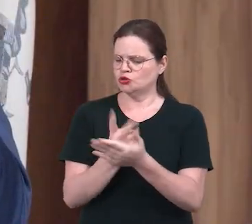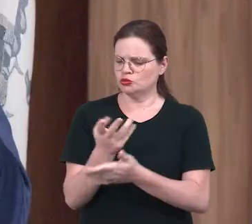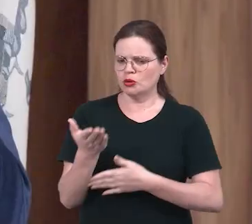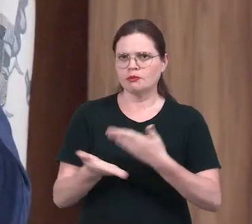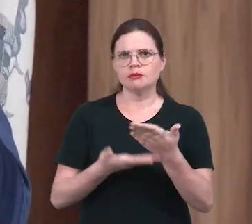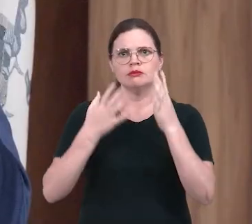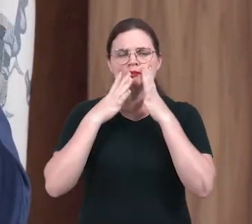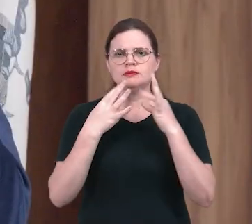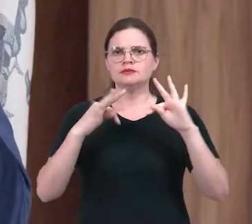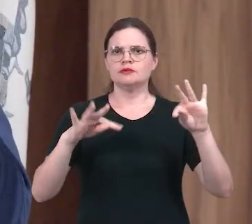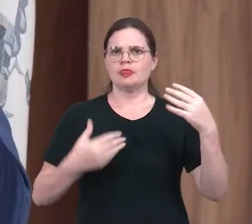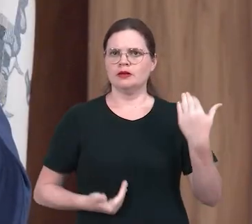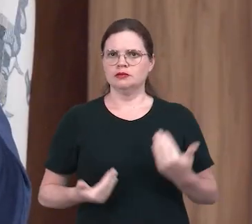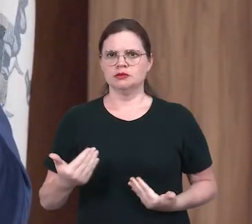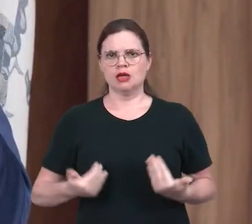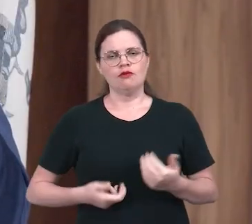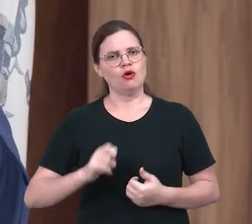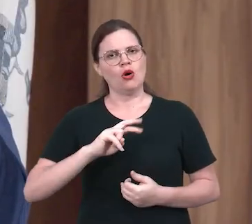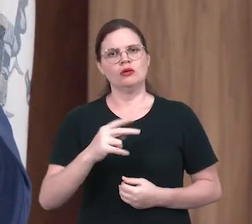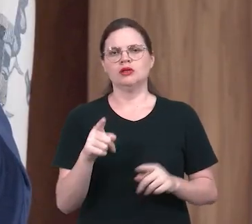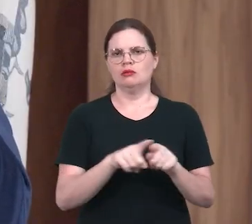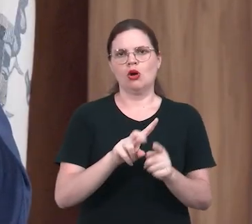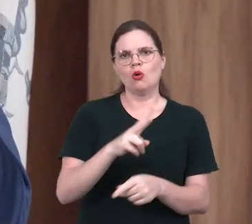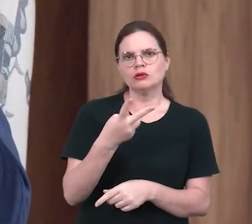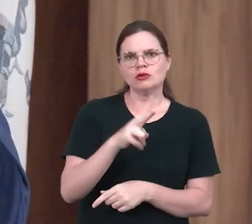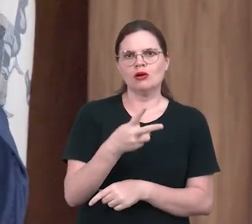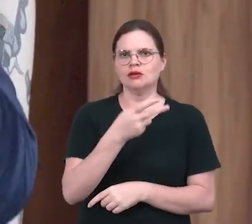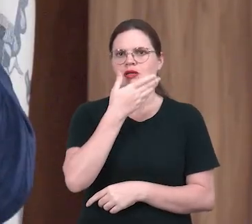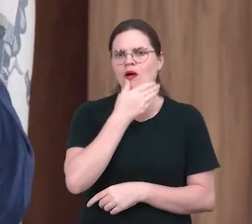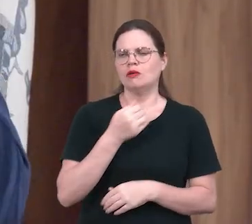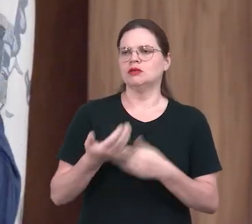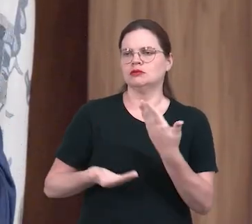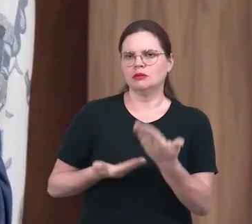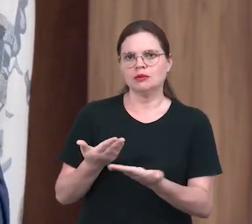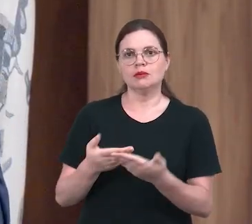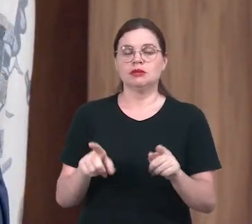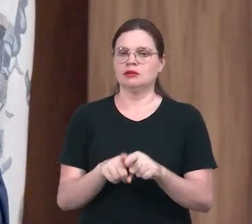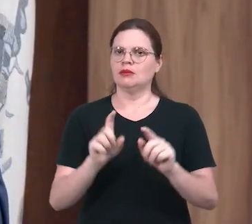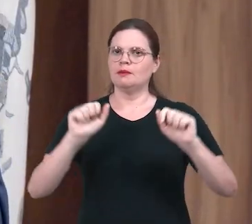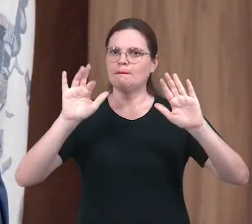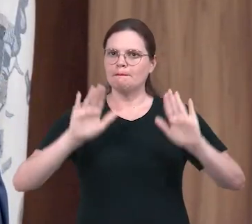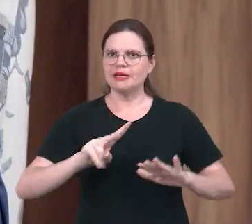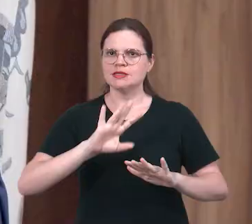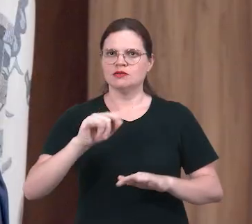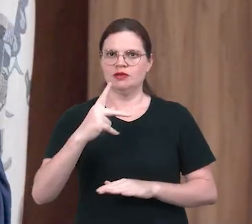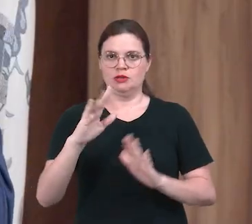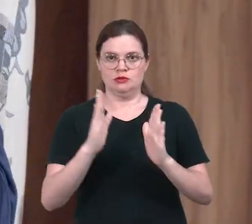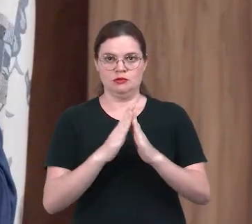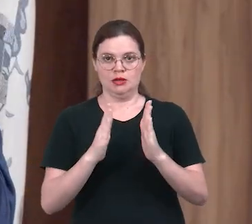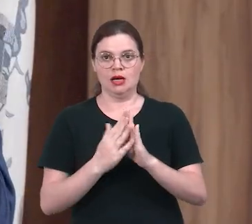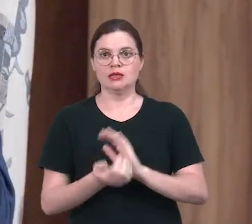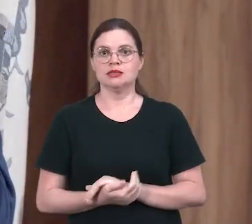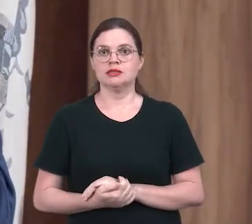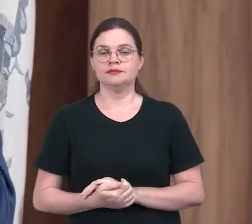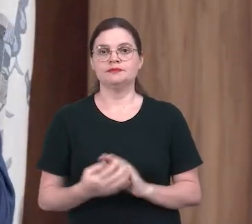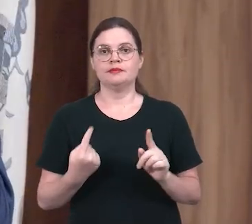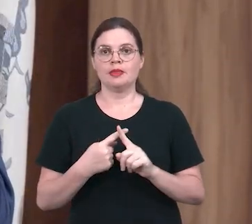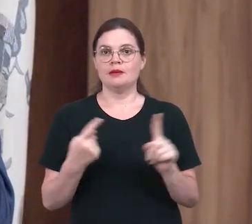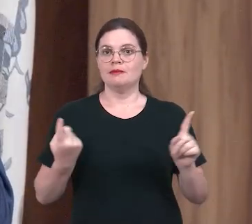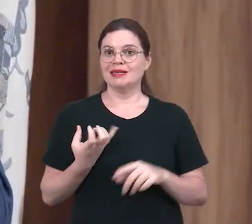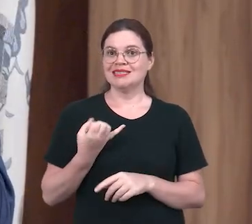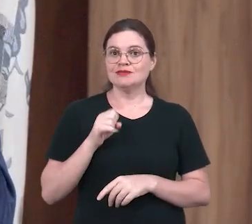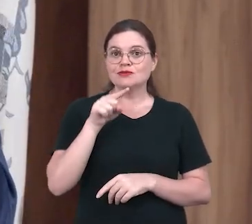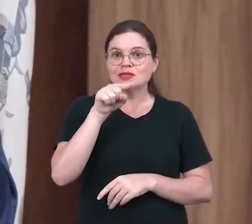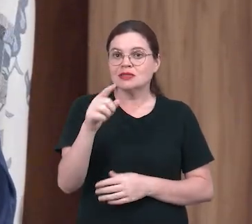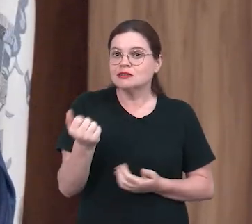esposa serva do Senhor, como marido servo do Senhor, temente a Deus, e você vai ser bênção na sua casa. Mas se você tem o